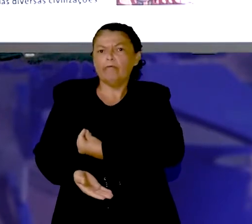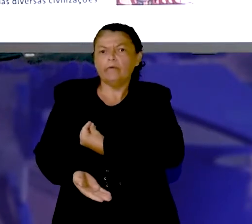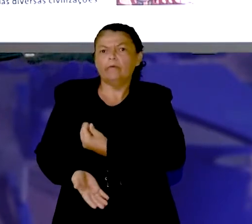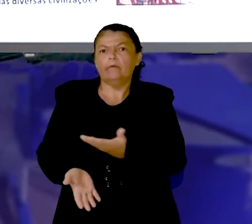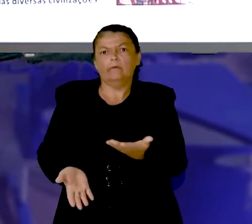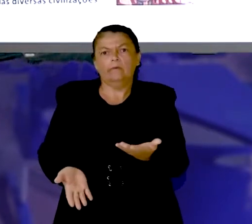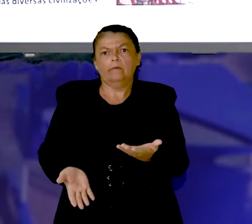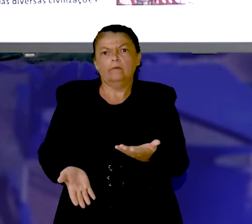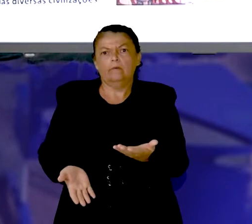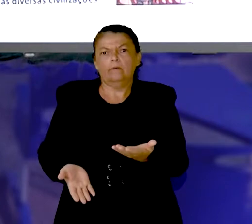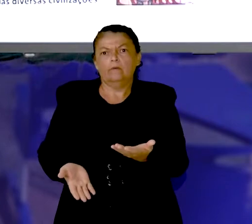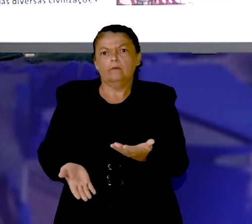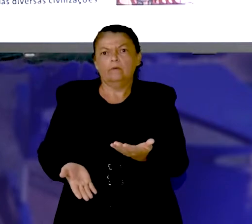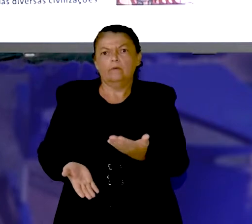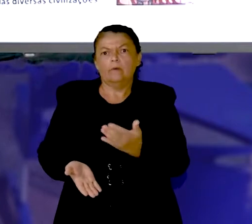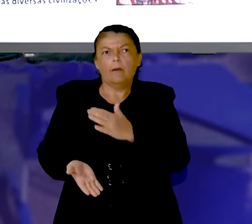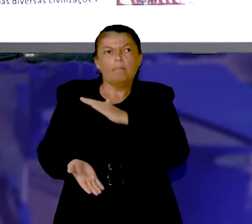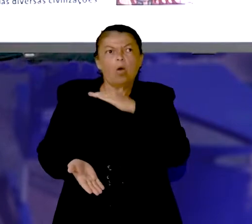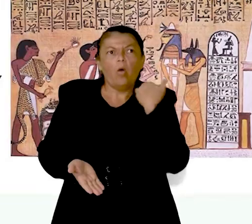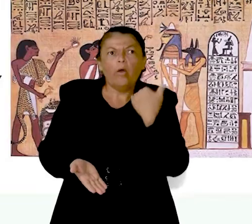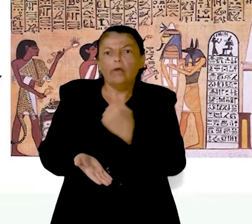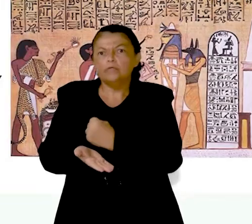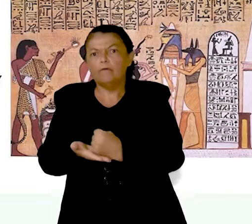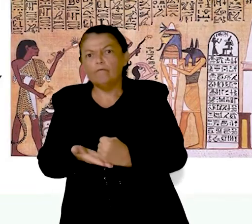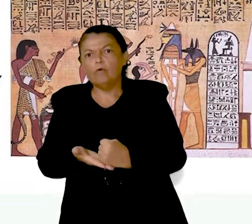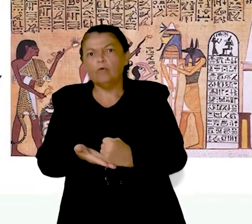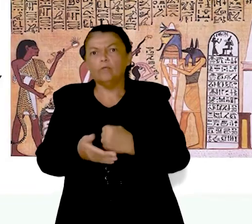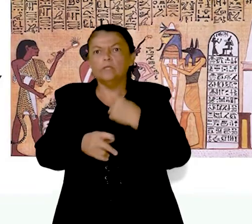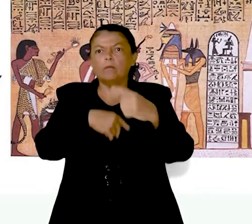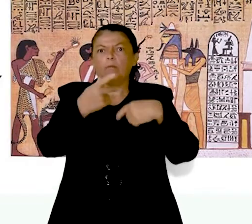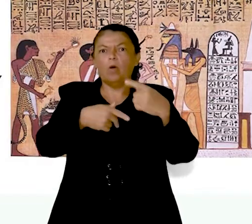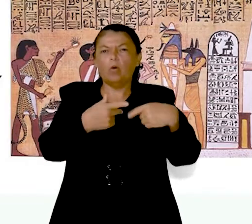outra, existe realmente há muito tempo